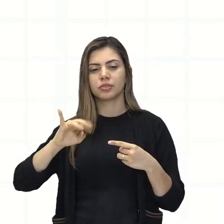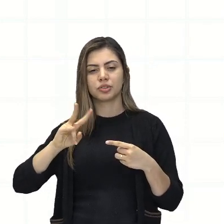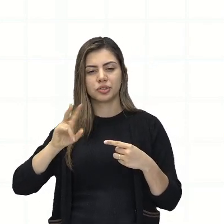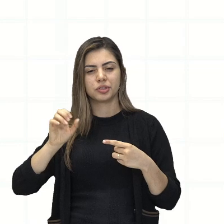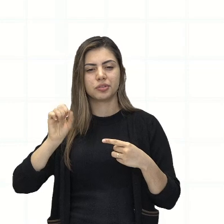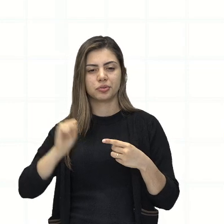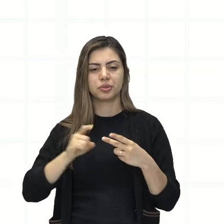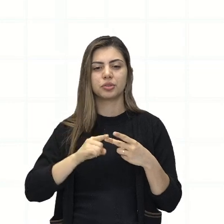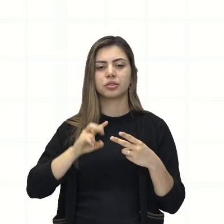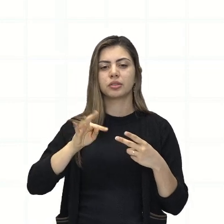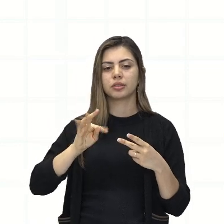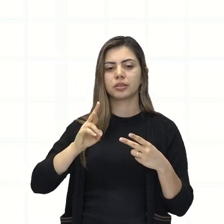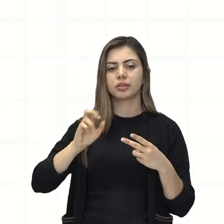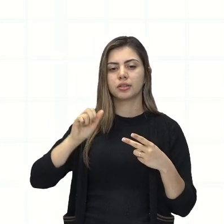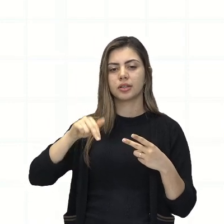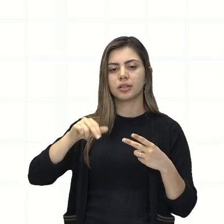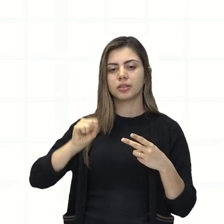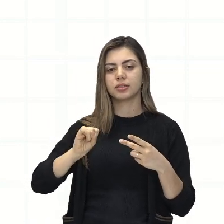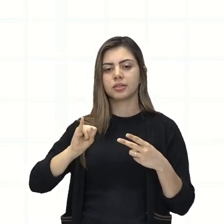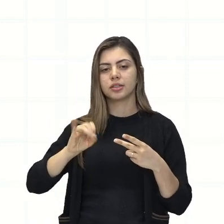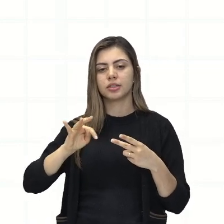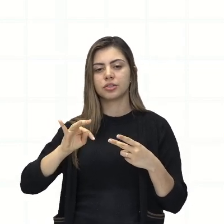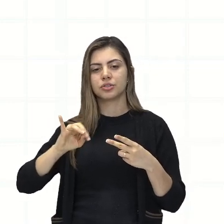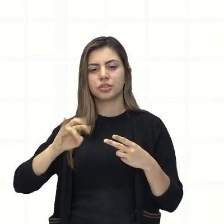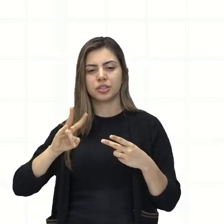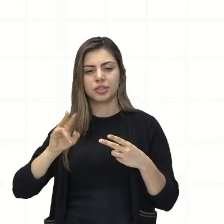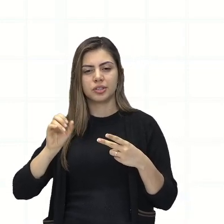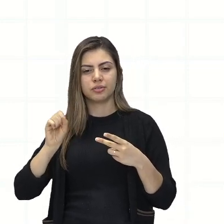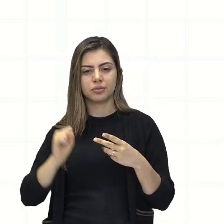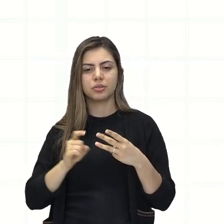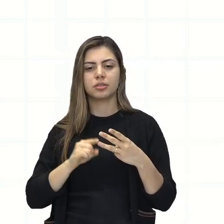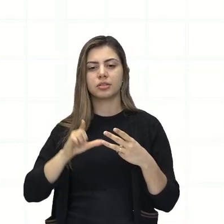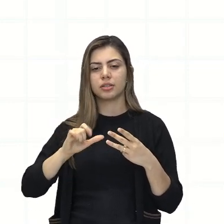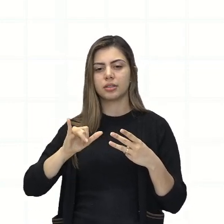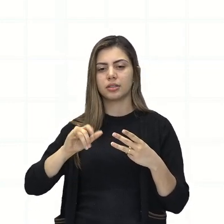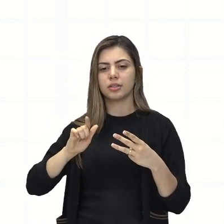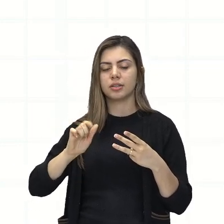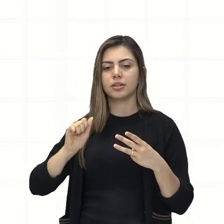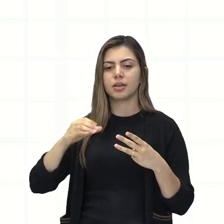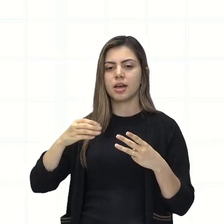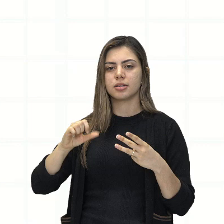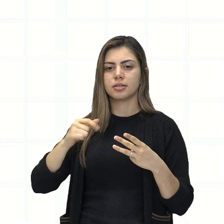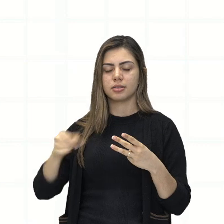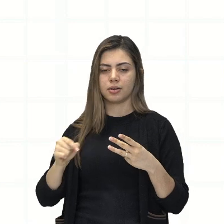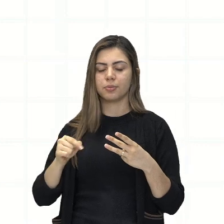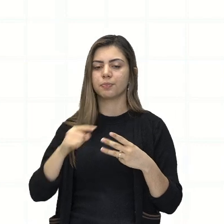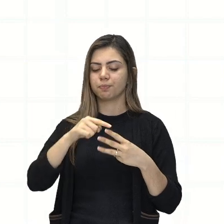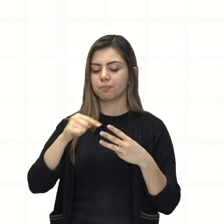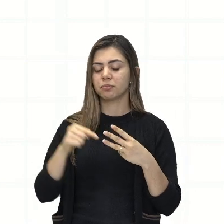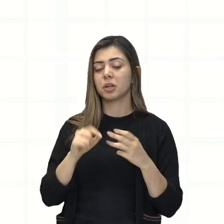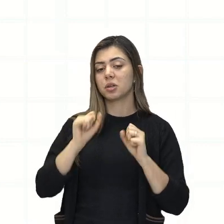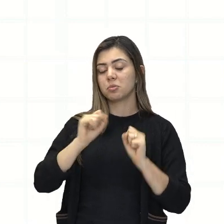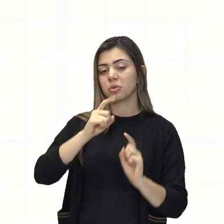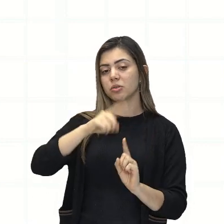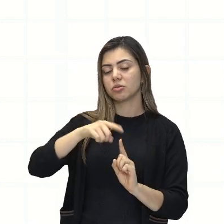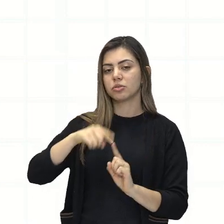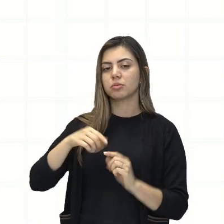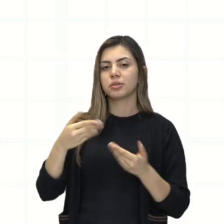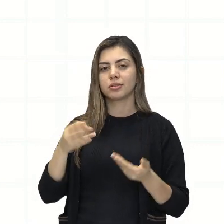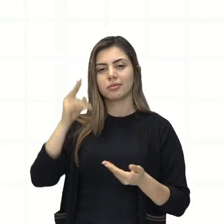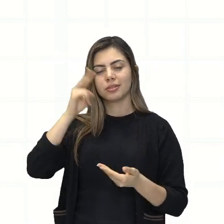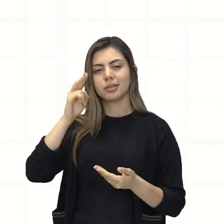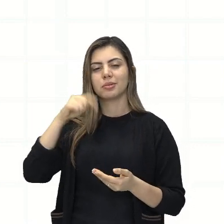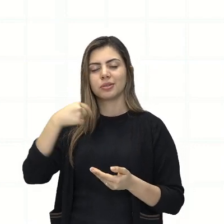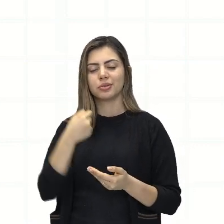transitivos ou de ligação. Justamente por isso que a gente viu aquela